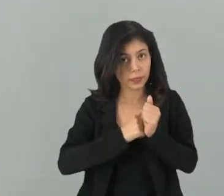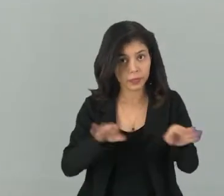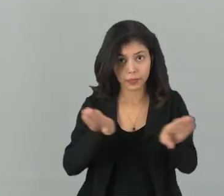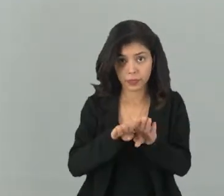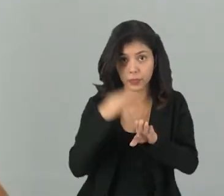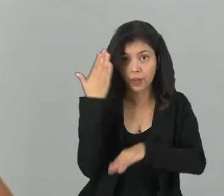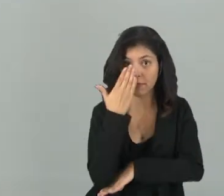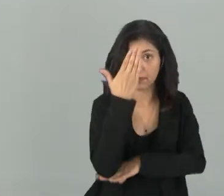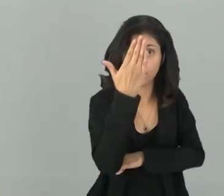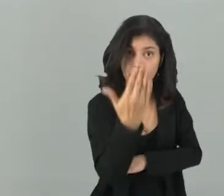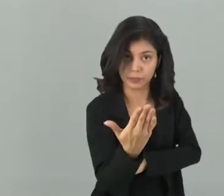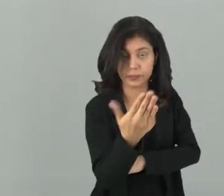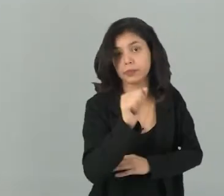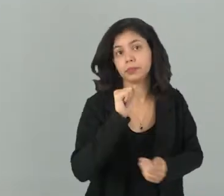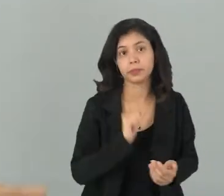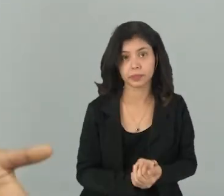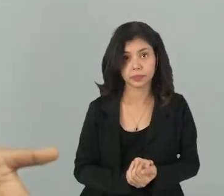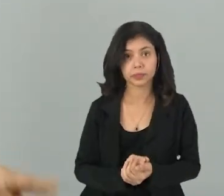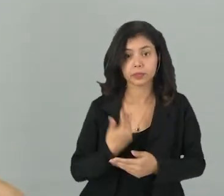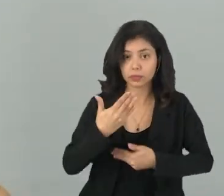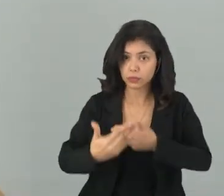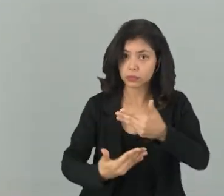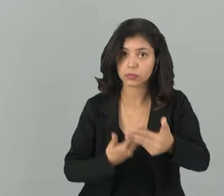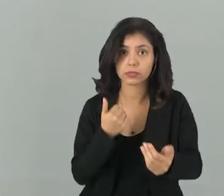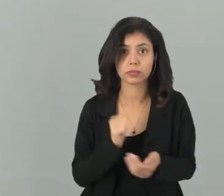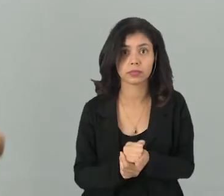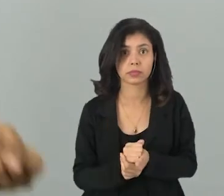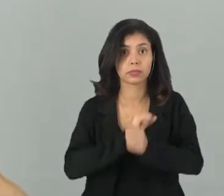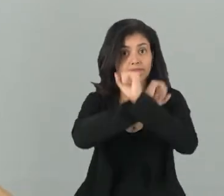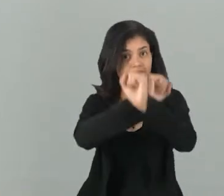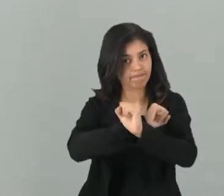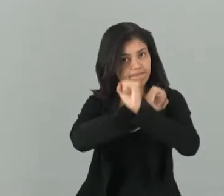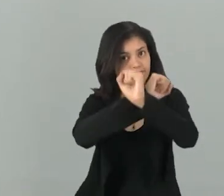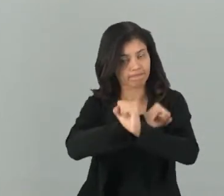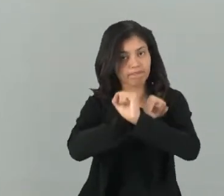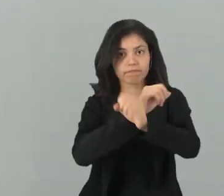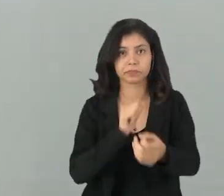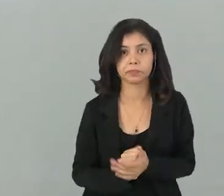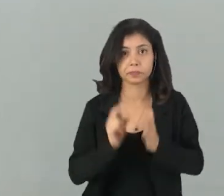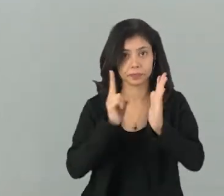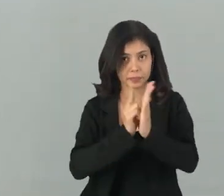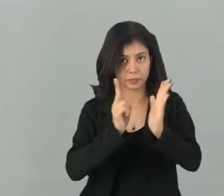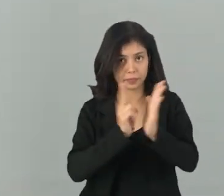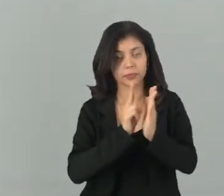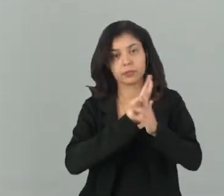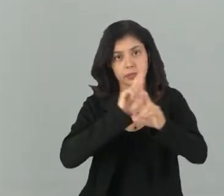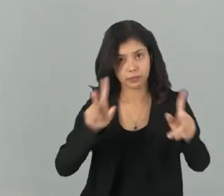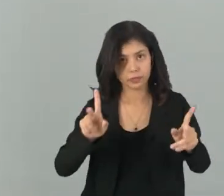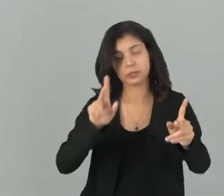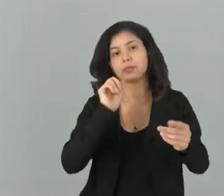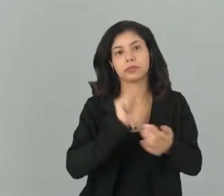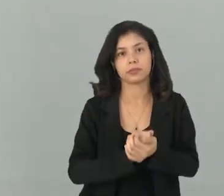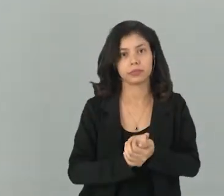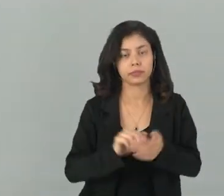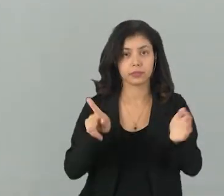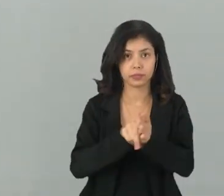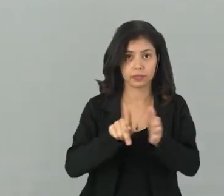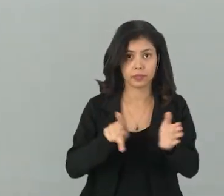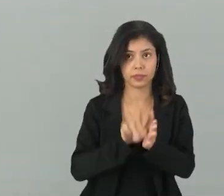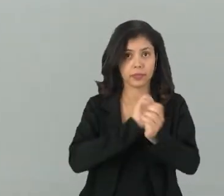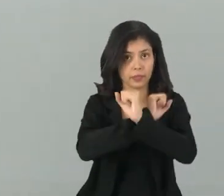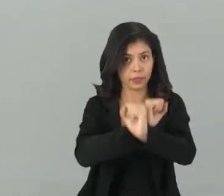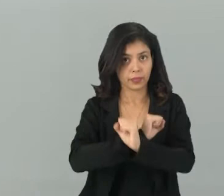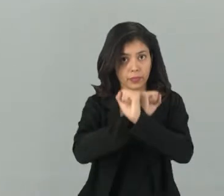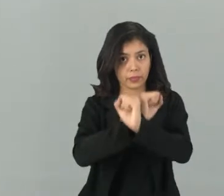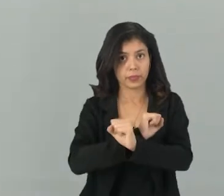coloca à frente, né, a esse processo de escravização dos indígenas, né? Diferente do que acontece aí com os